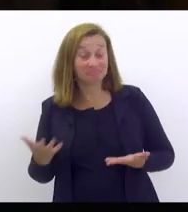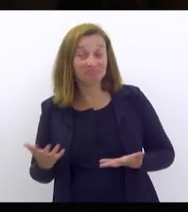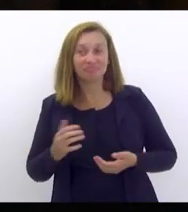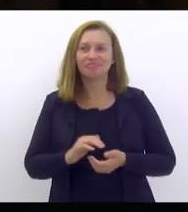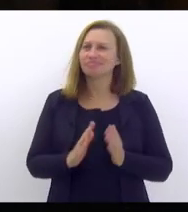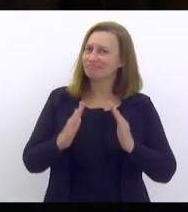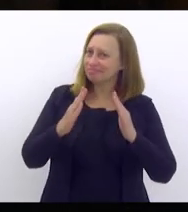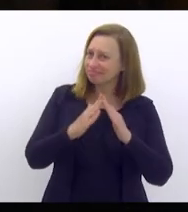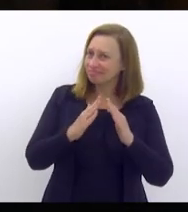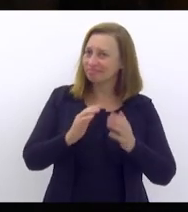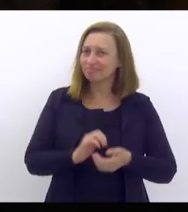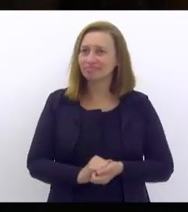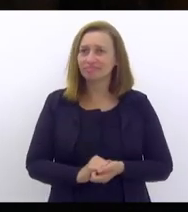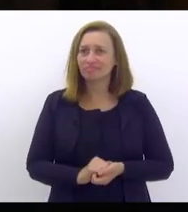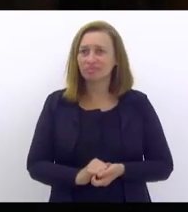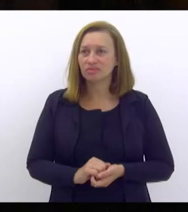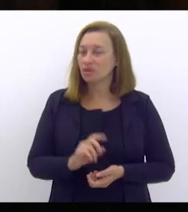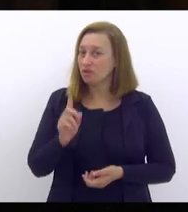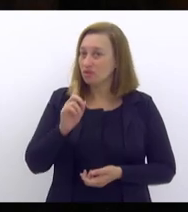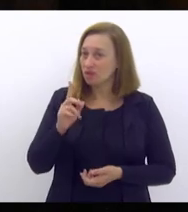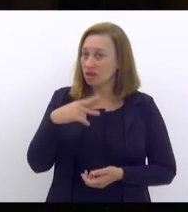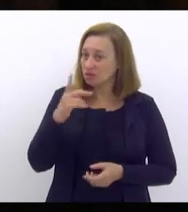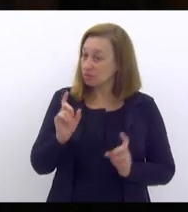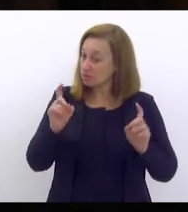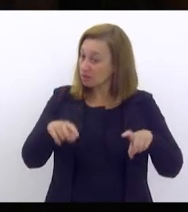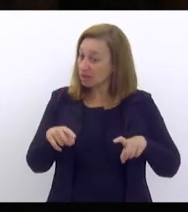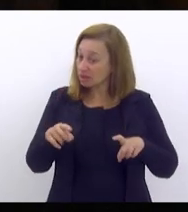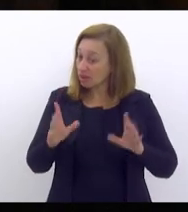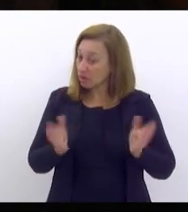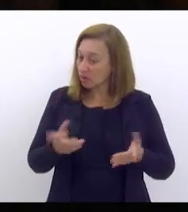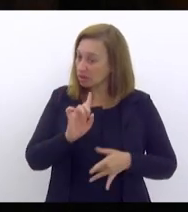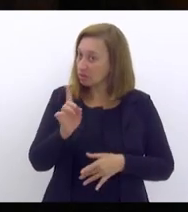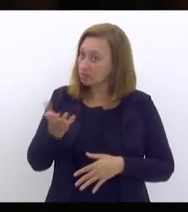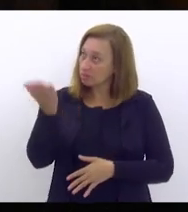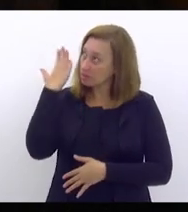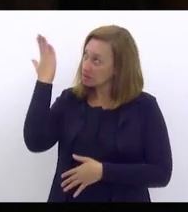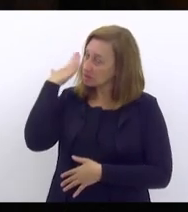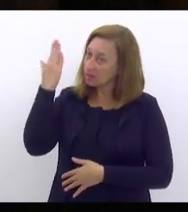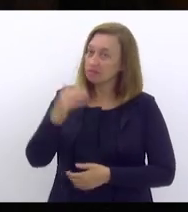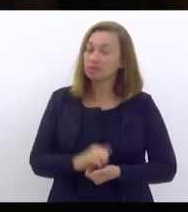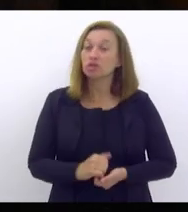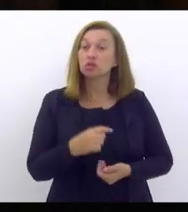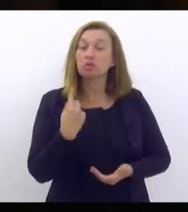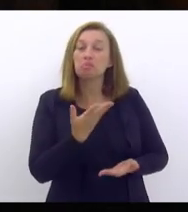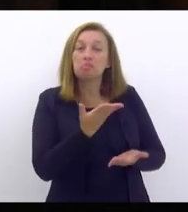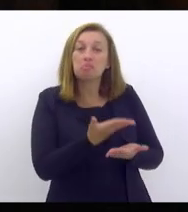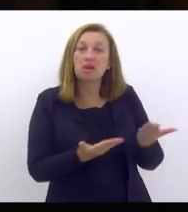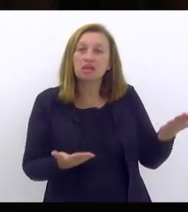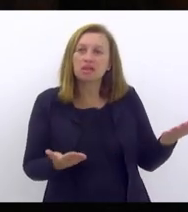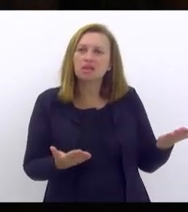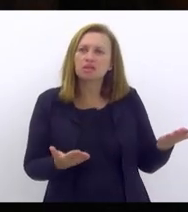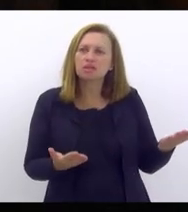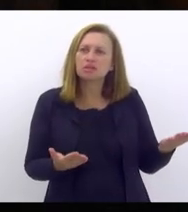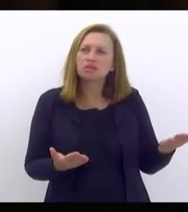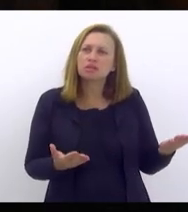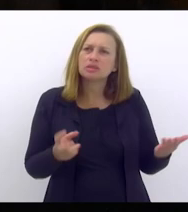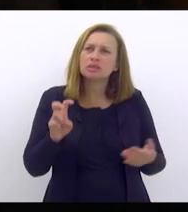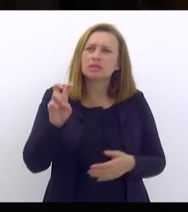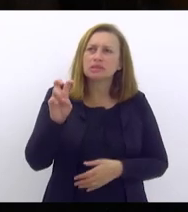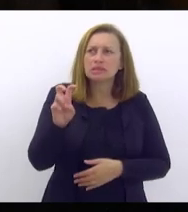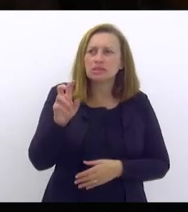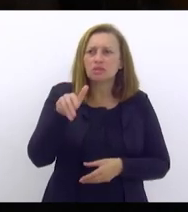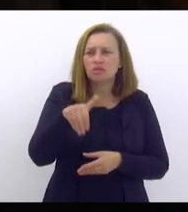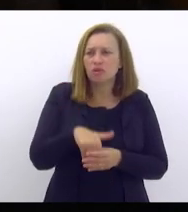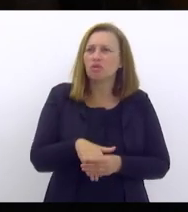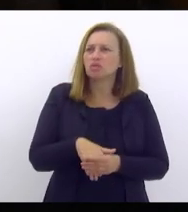esta casa, e não estou falando deste mandato, não, estou falando do passado, nós perdemos... Tivemos 5 votos